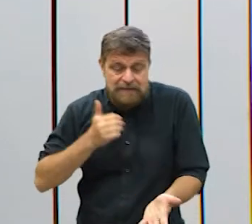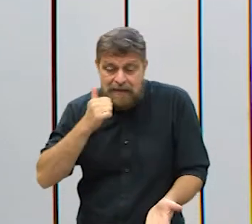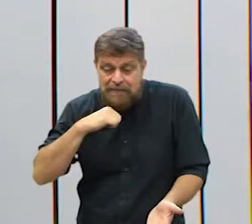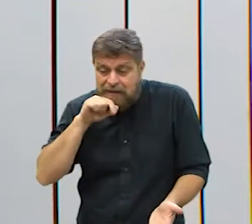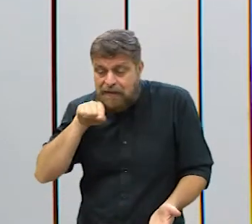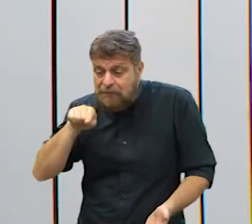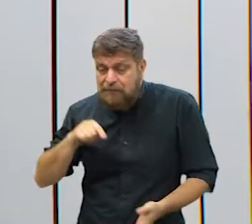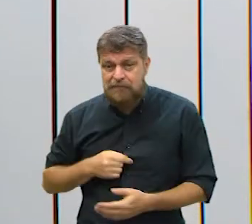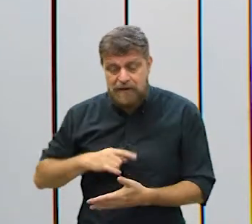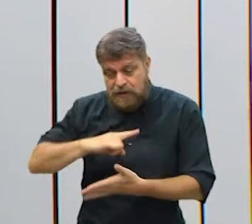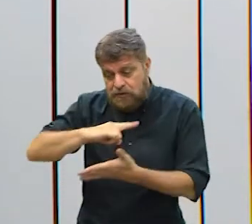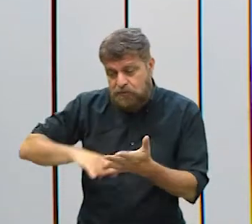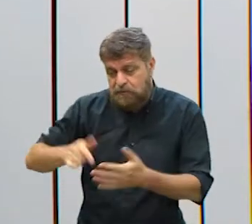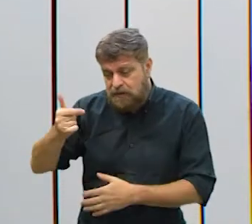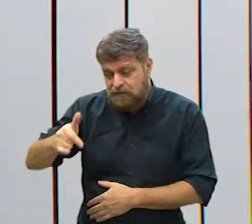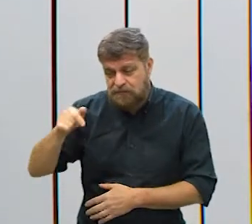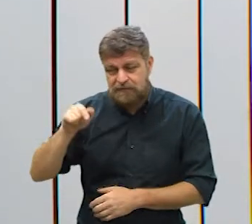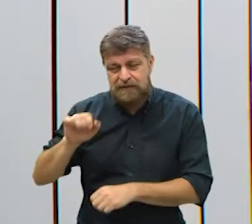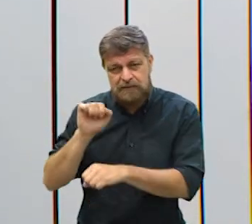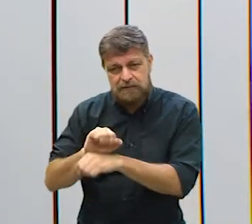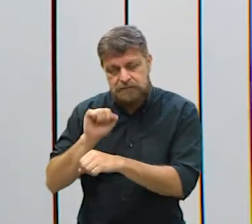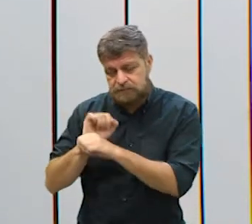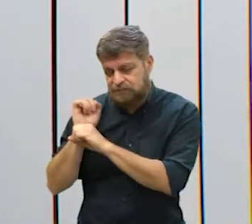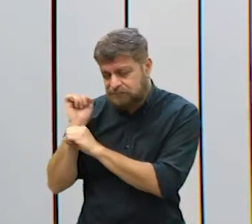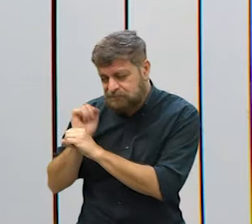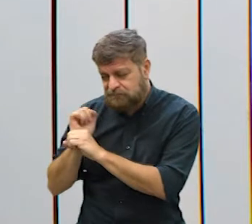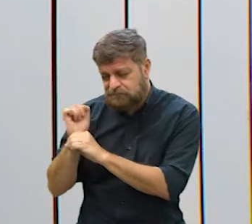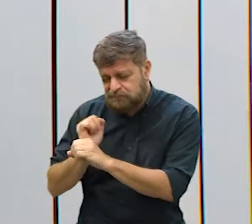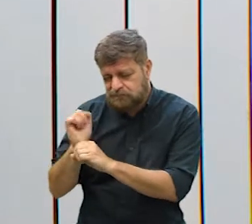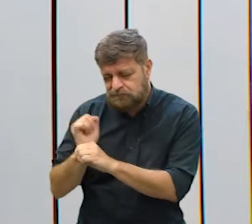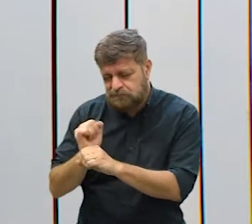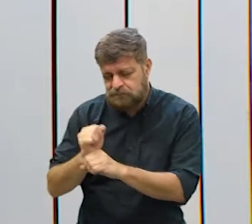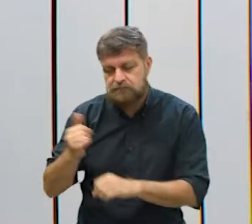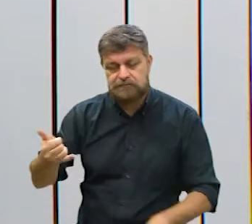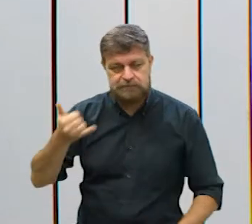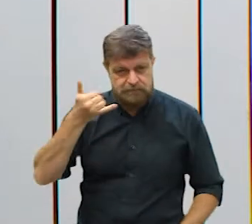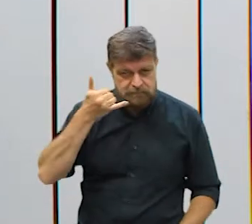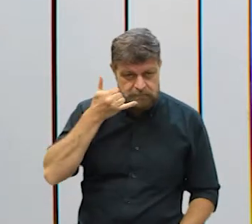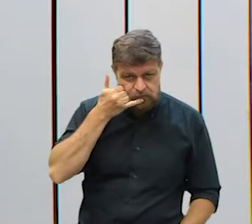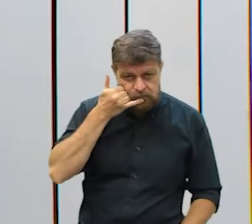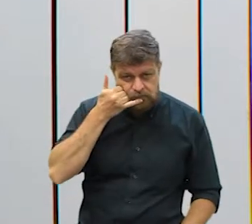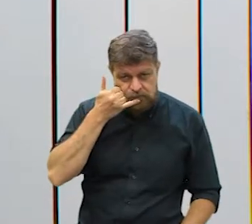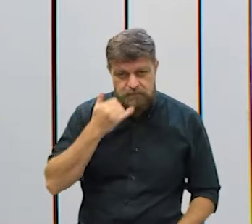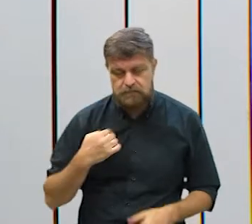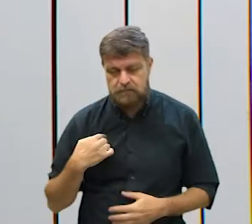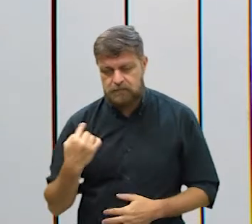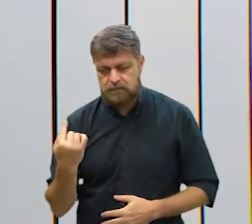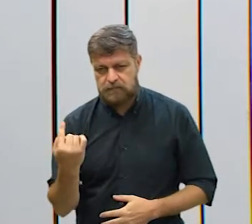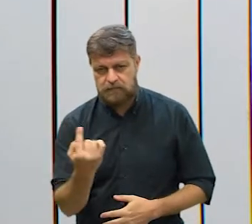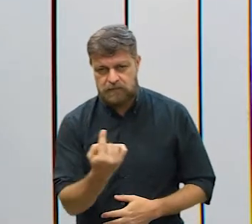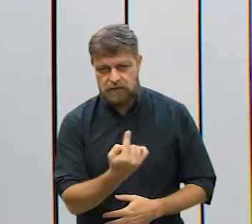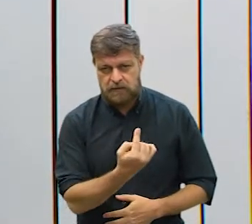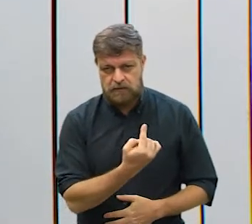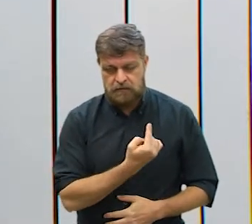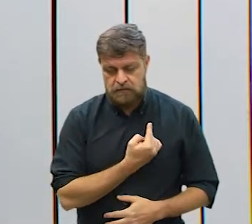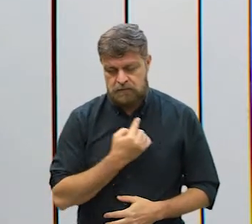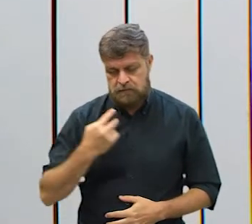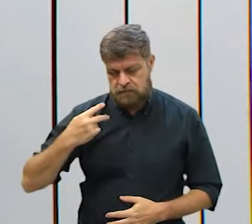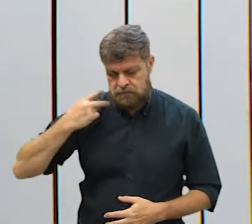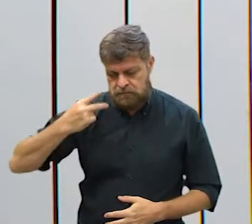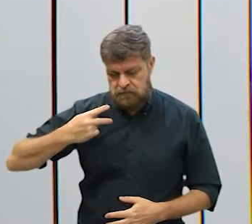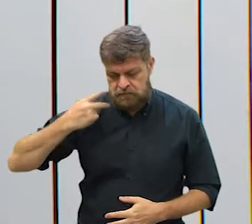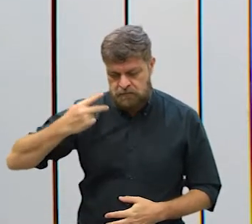cresci lá, muitos anos de espera. Então, nós recebemos esse tipo de ligação e aí cabe nós aqui do